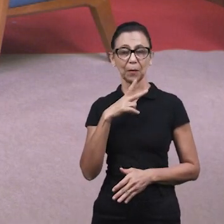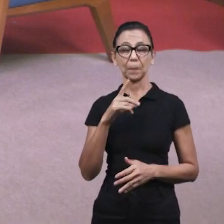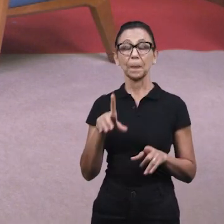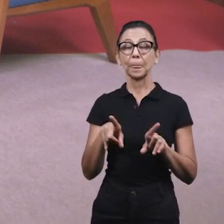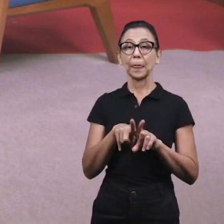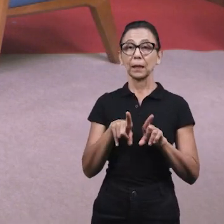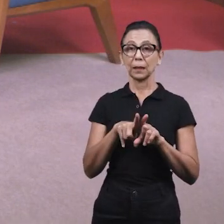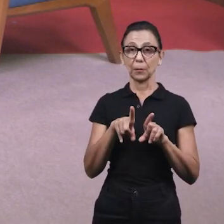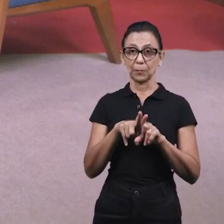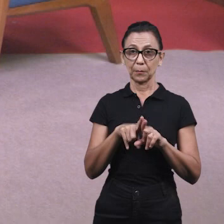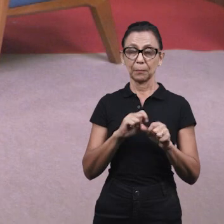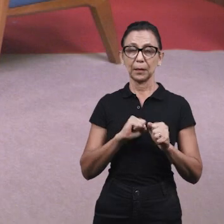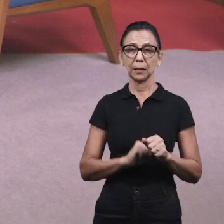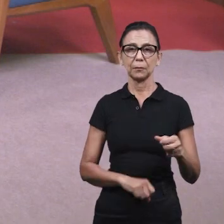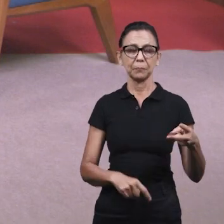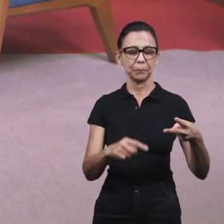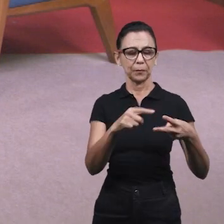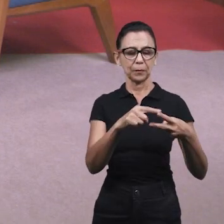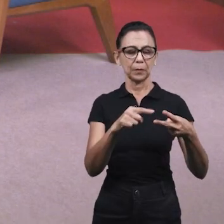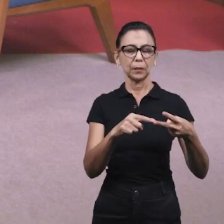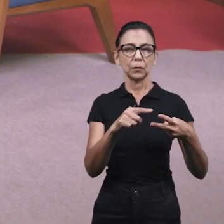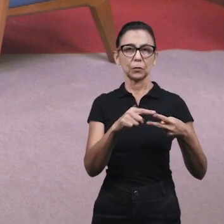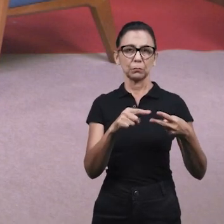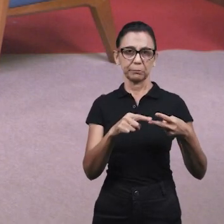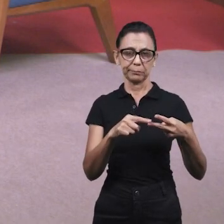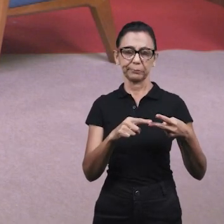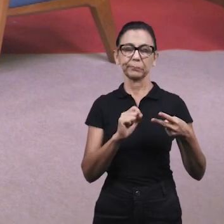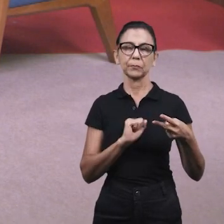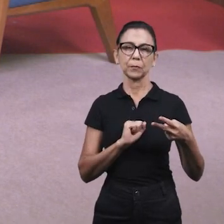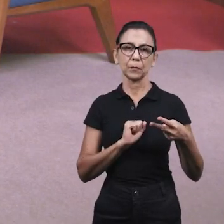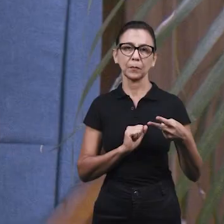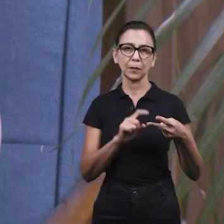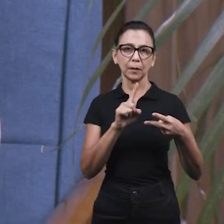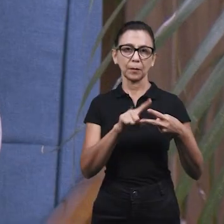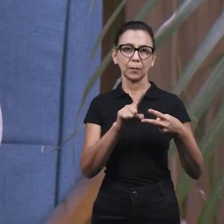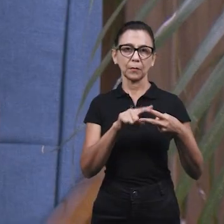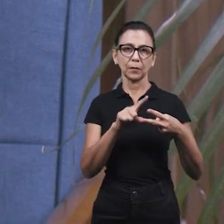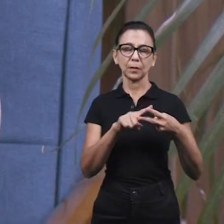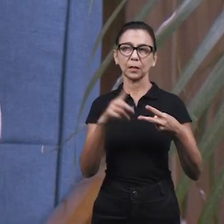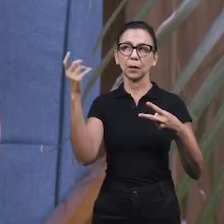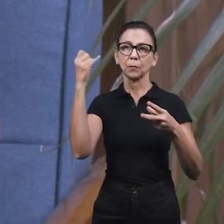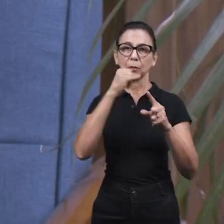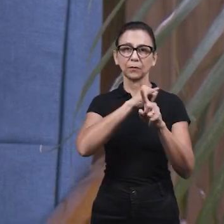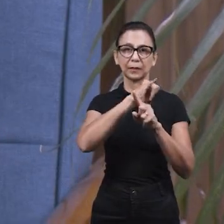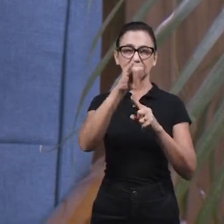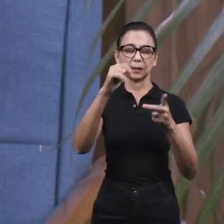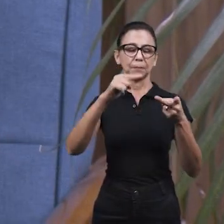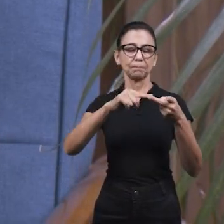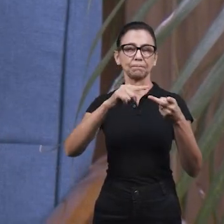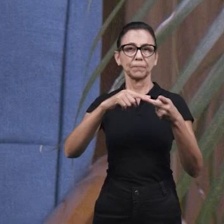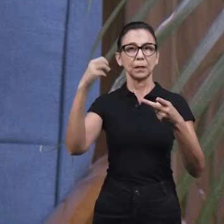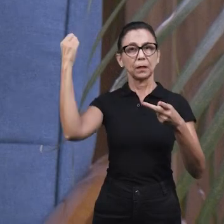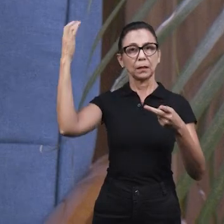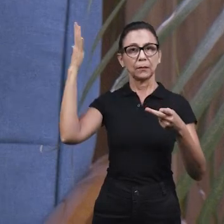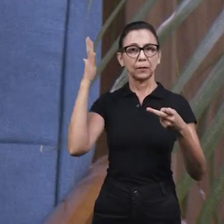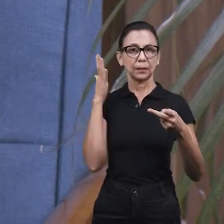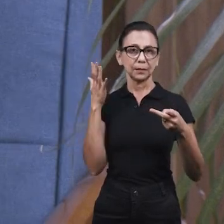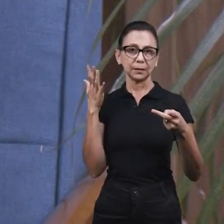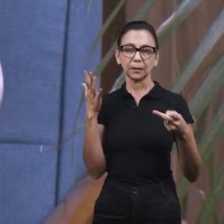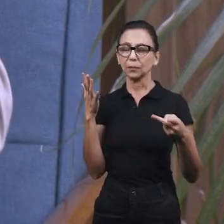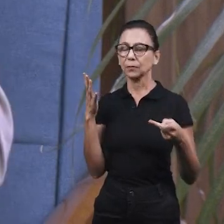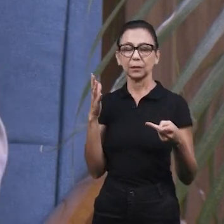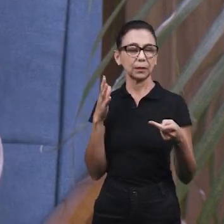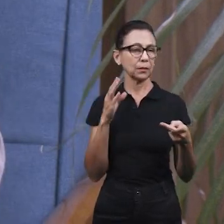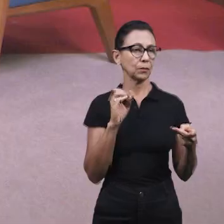assunto, há dois aspectos aqui que os irmãos levantaram, um que é a aplicação profética e outra a revelação. De fato, esse é o